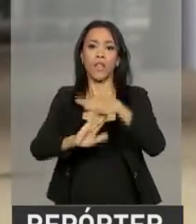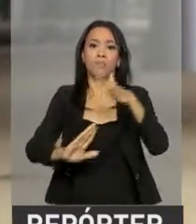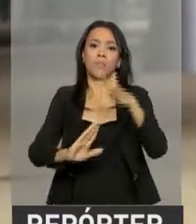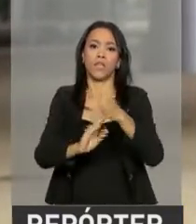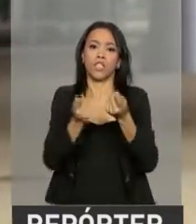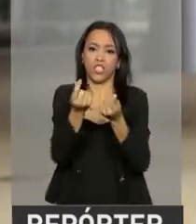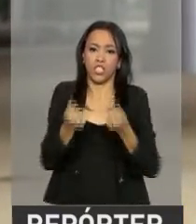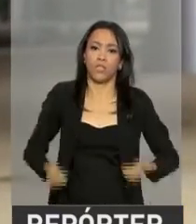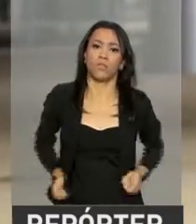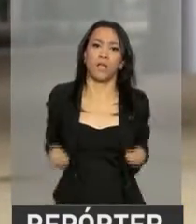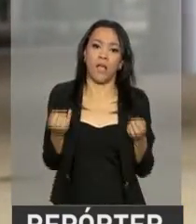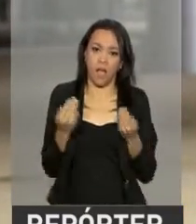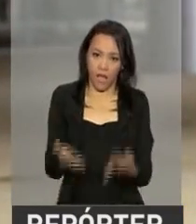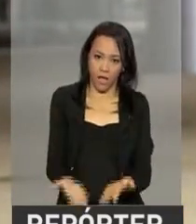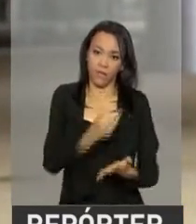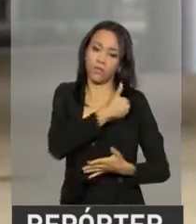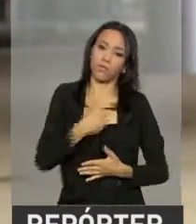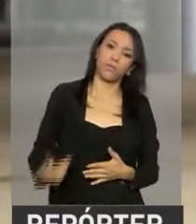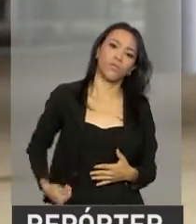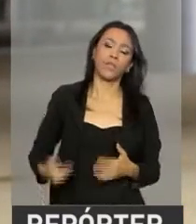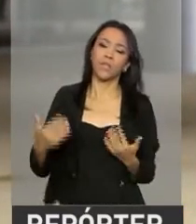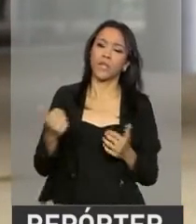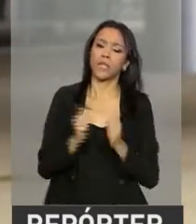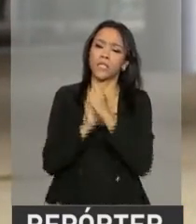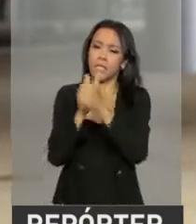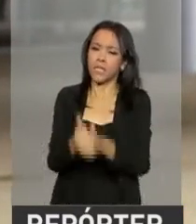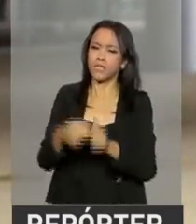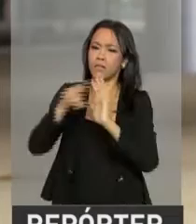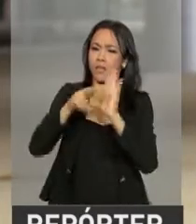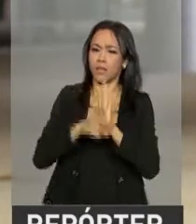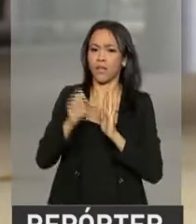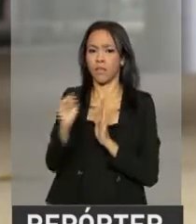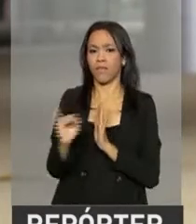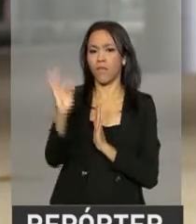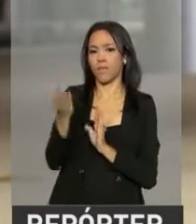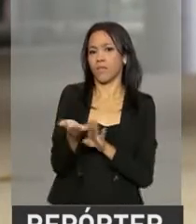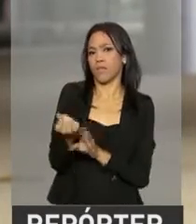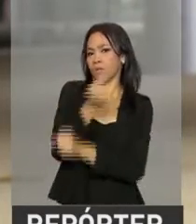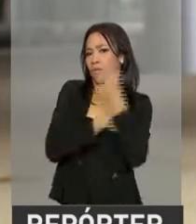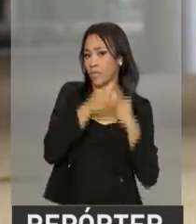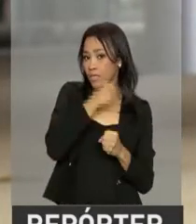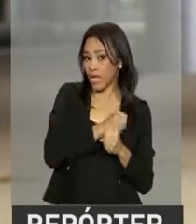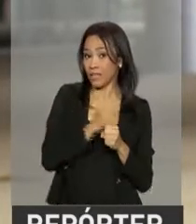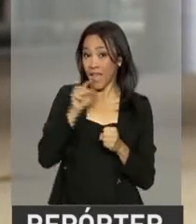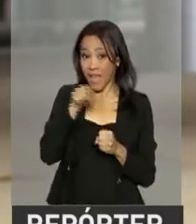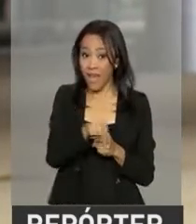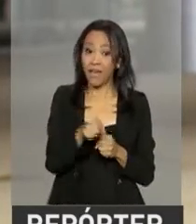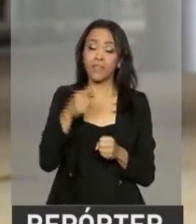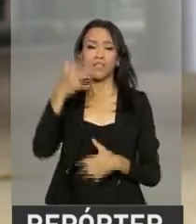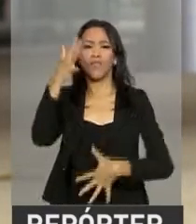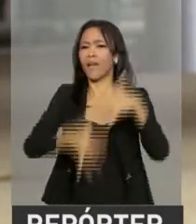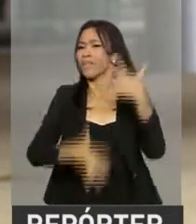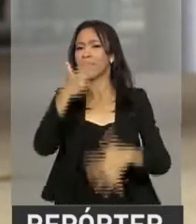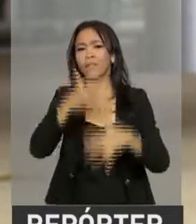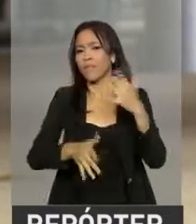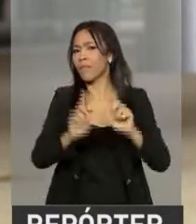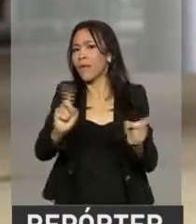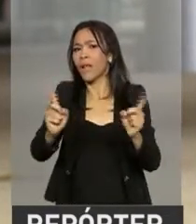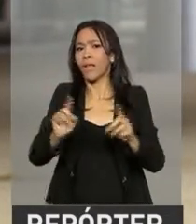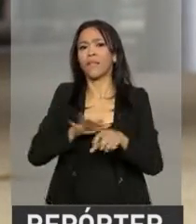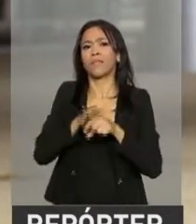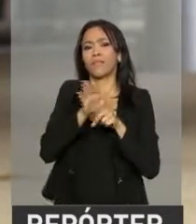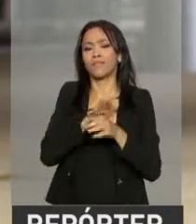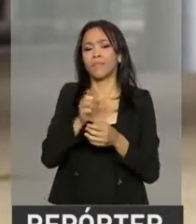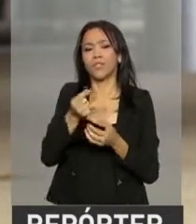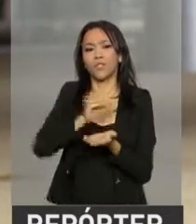gastos públicos com relação à inflação do ano anterior, o presidente lembrou que ela não vai prejudicar os gastos com saúde